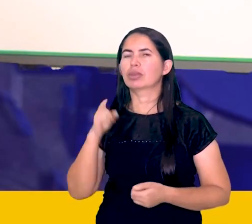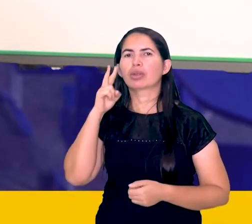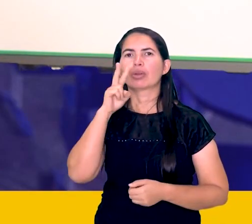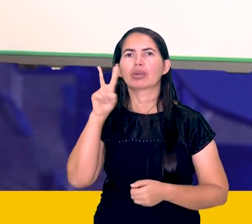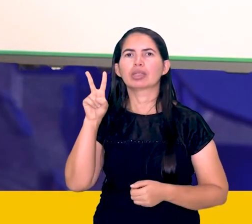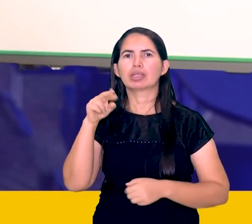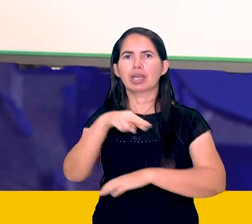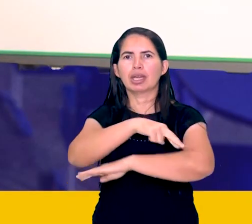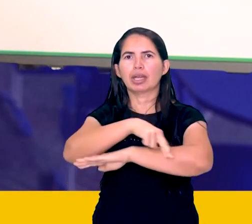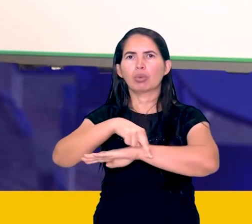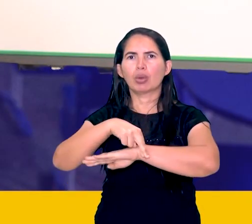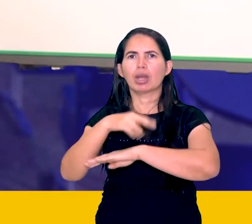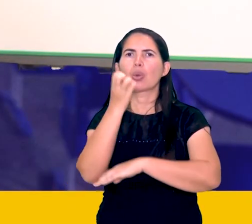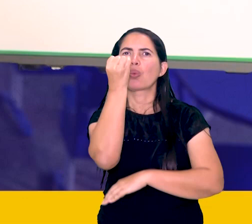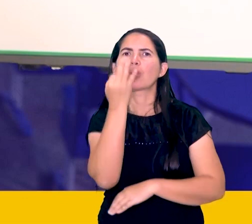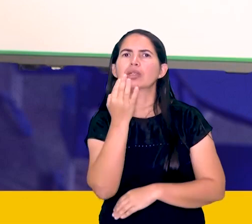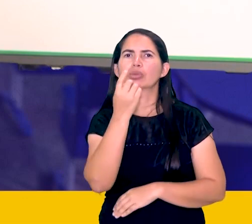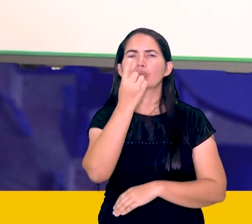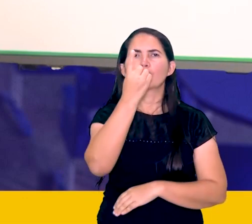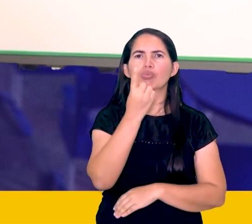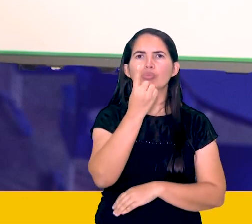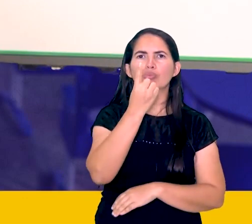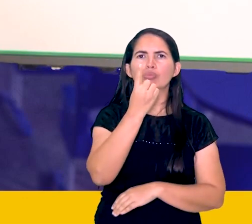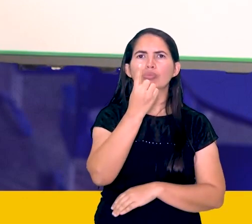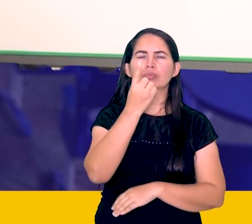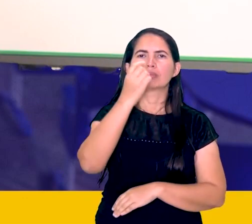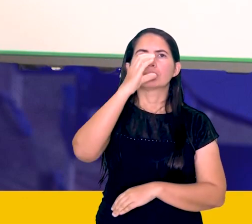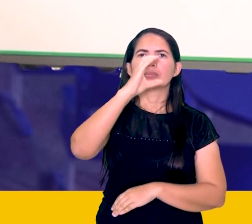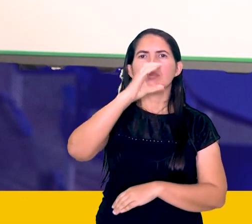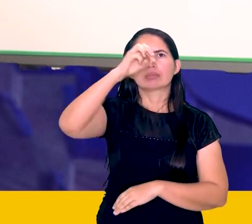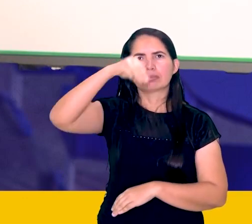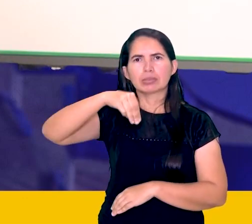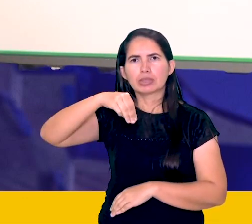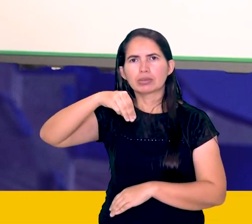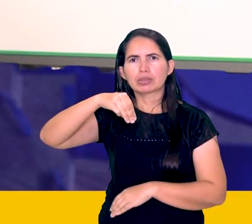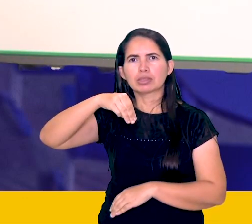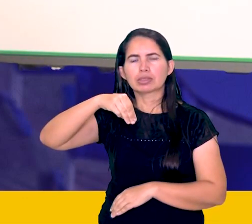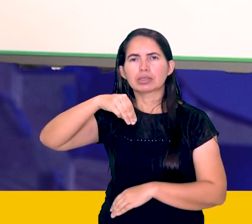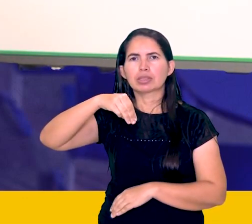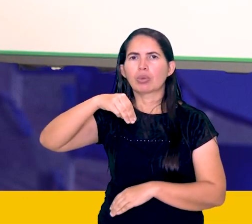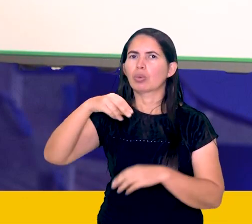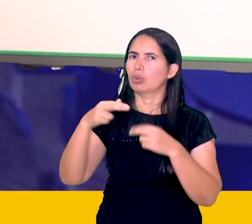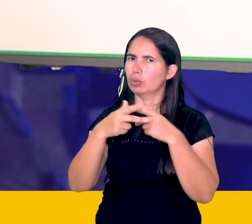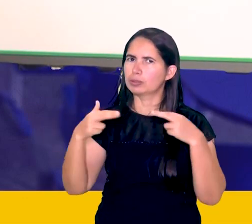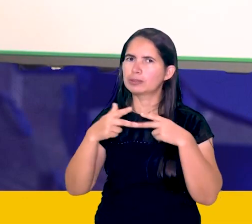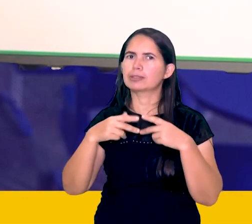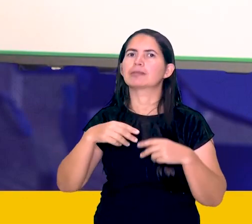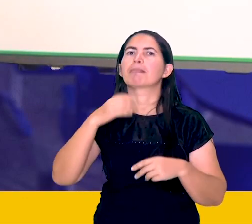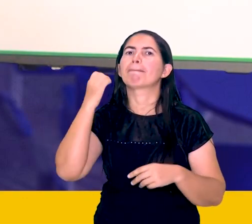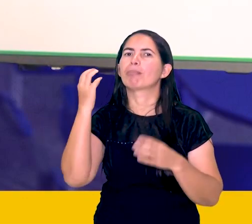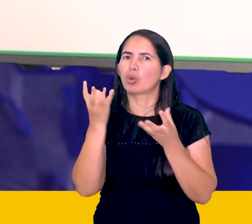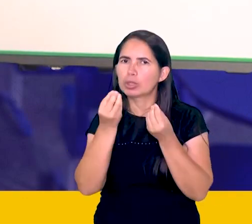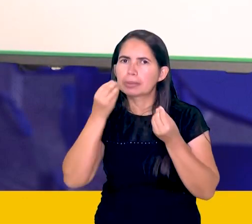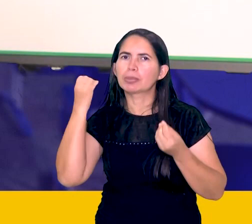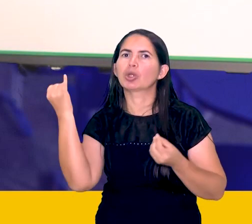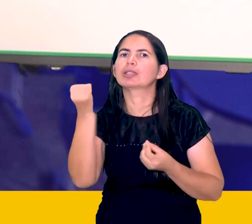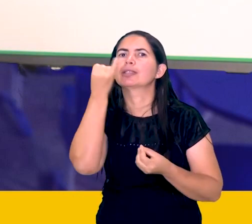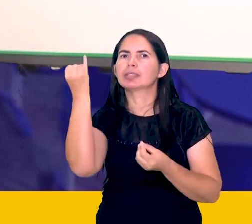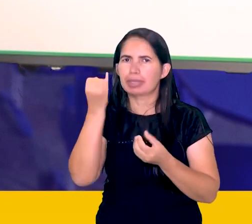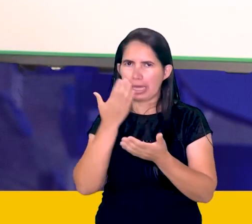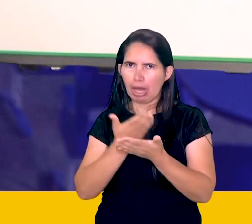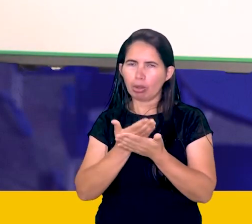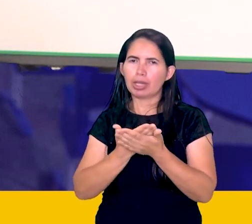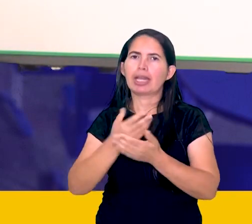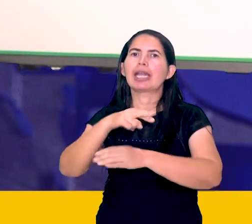Veja na sua régua quanto é 1 centímetro. São objetos indispensáveis para essa aula. Tá certo?